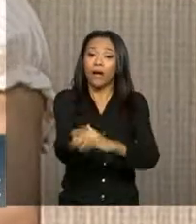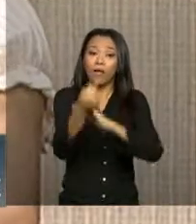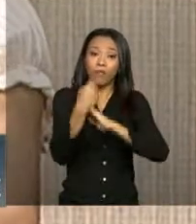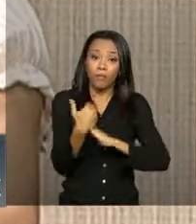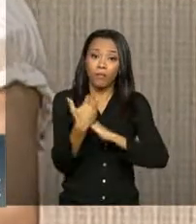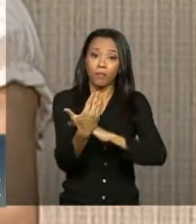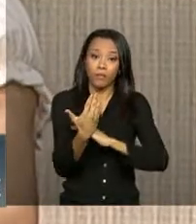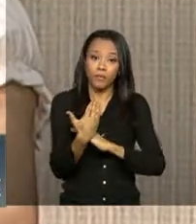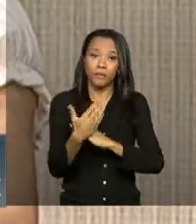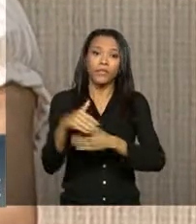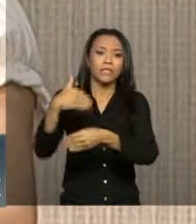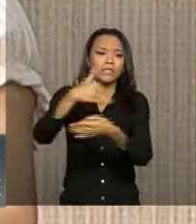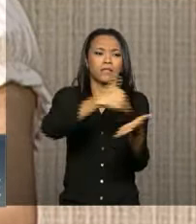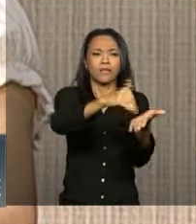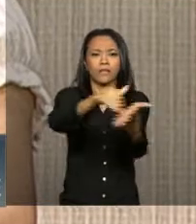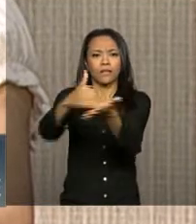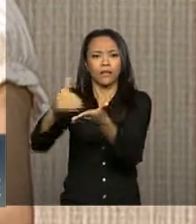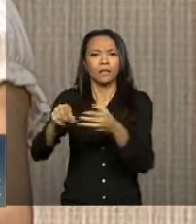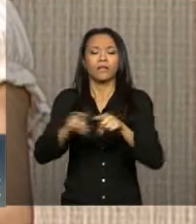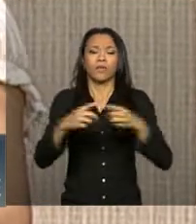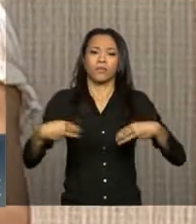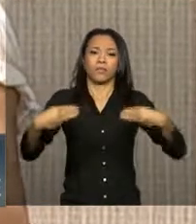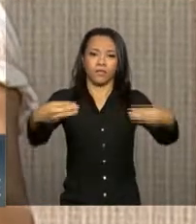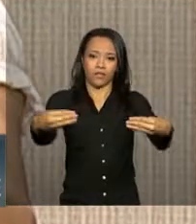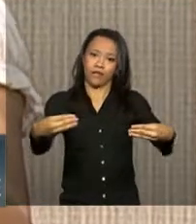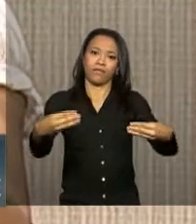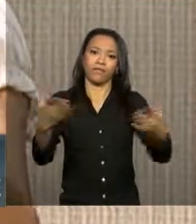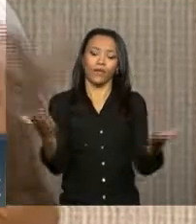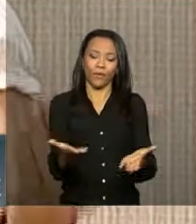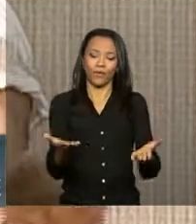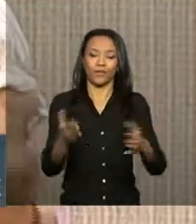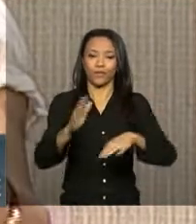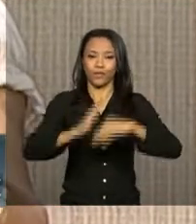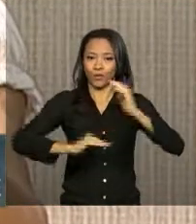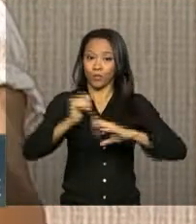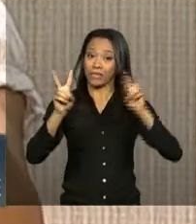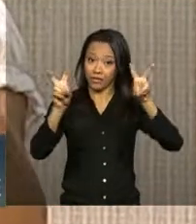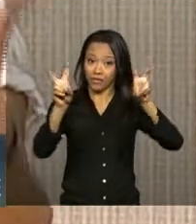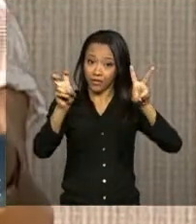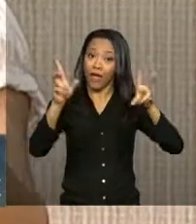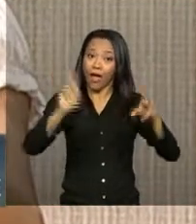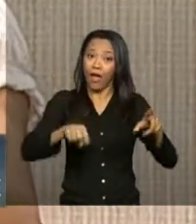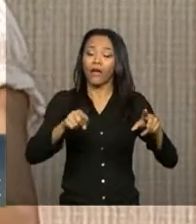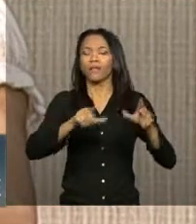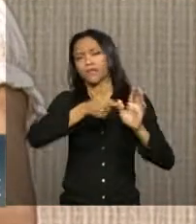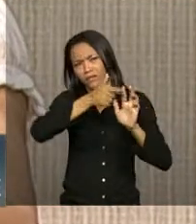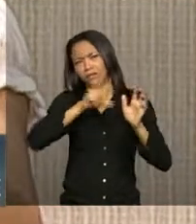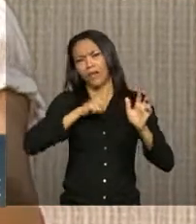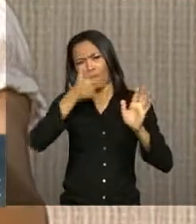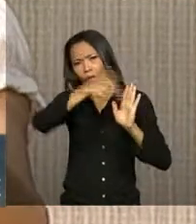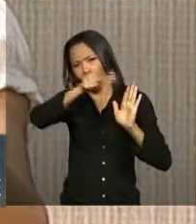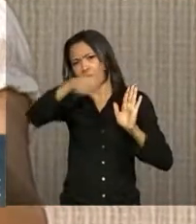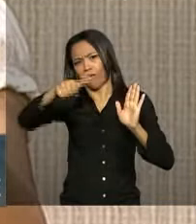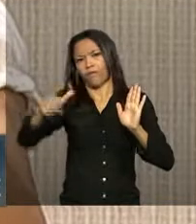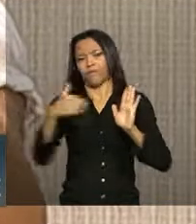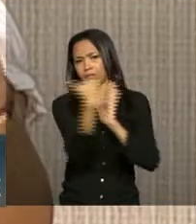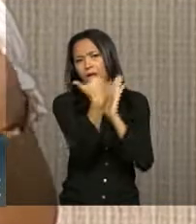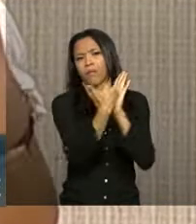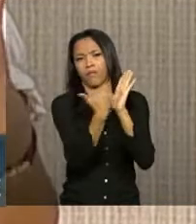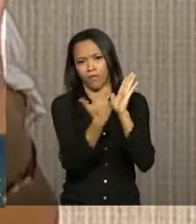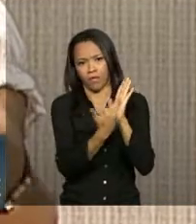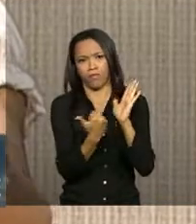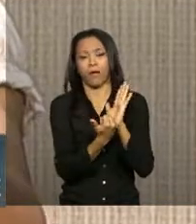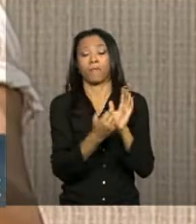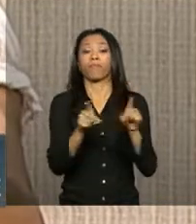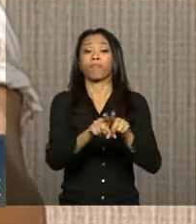fazem parte também idéias e discussão então esses são alguns destaques nós temos outros destaques importantes né o